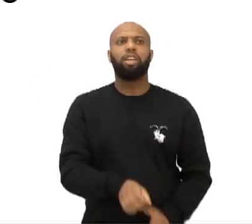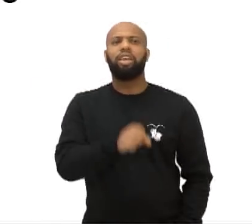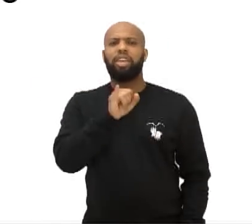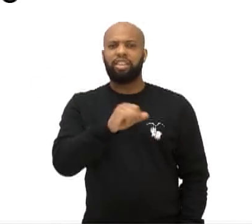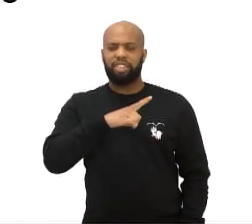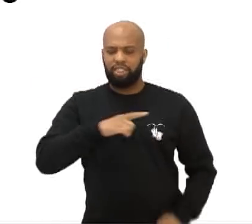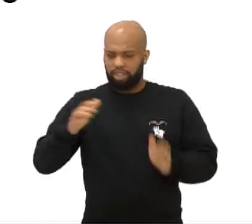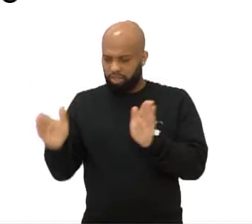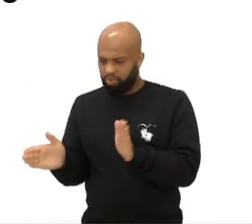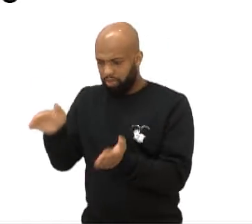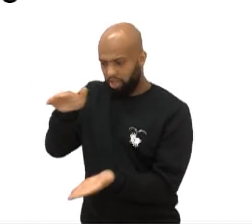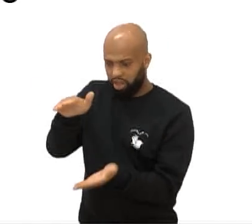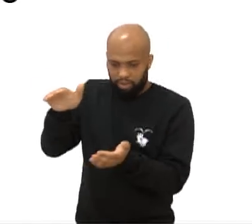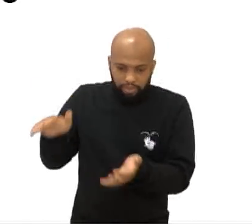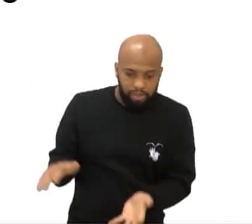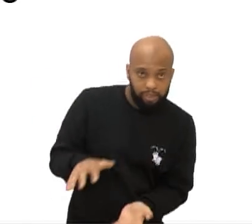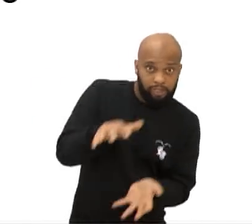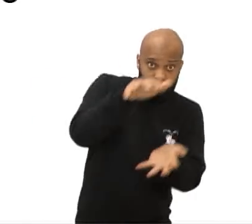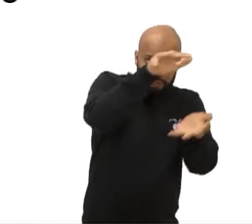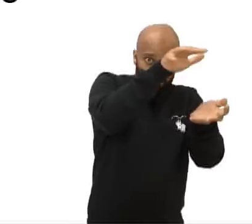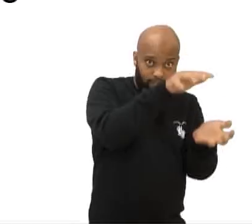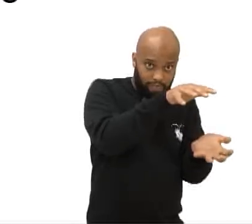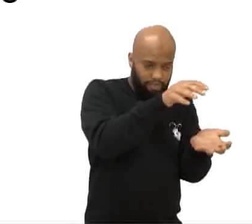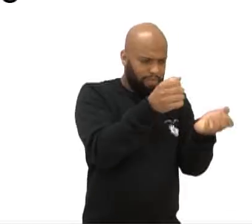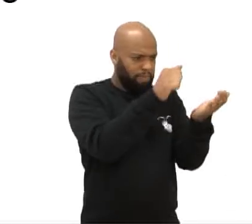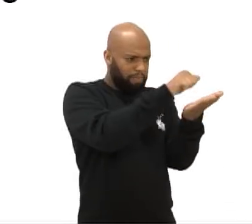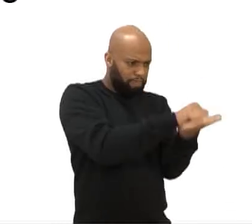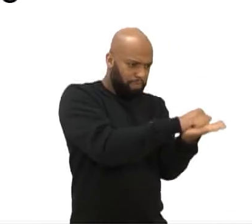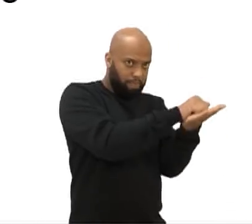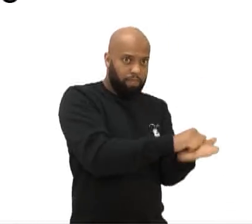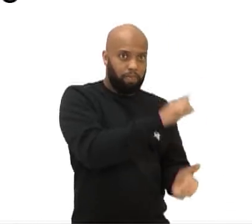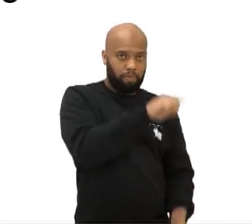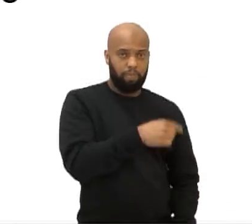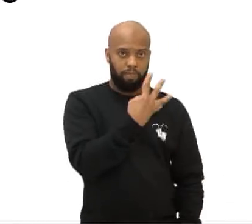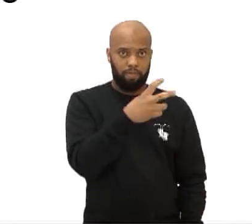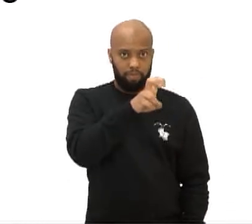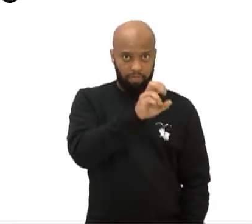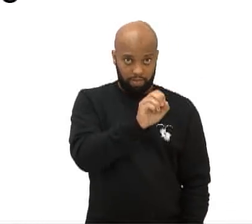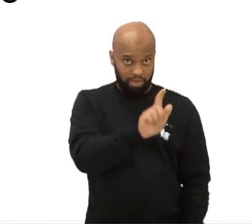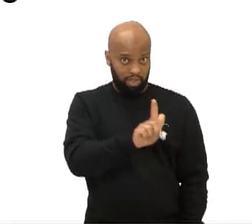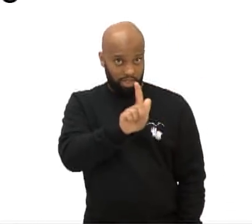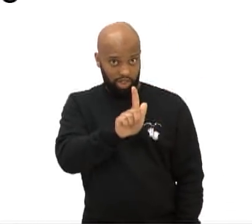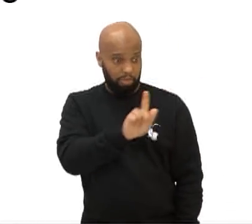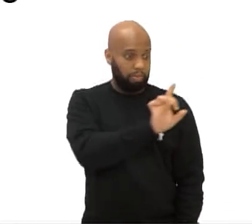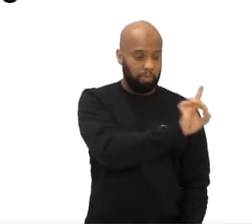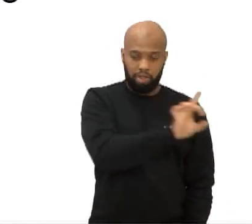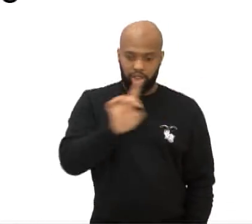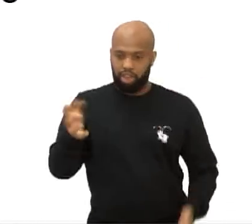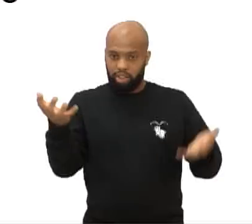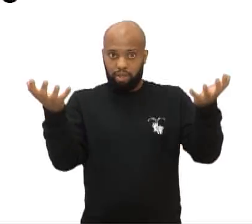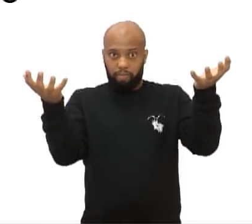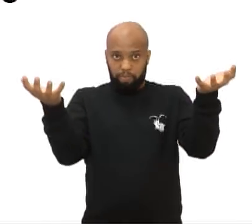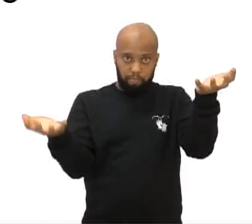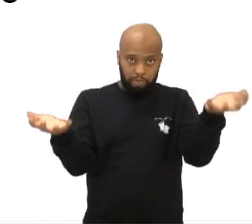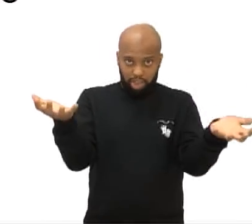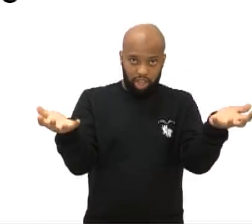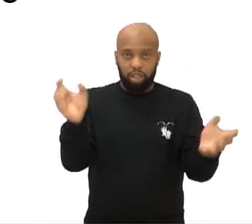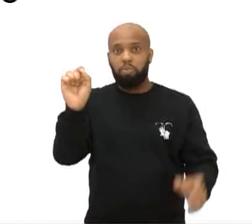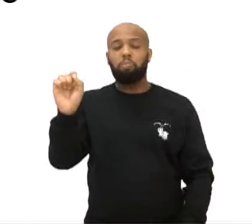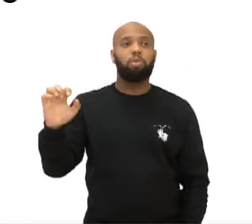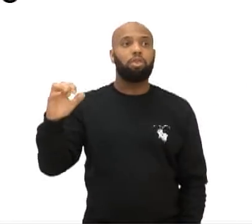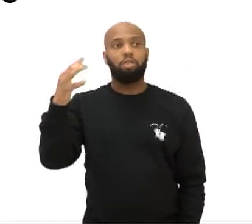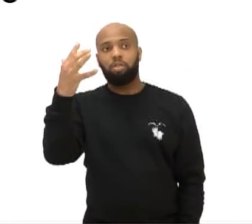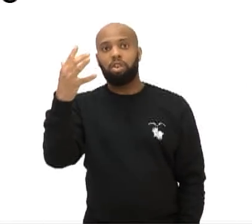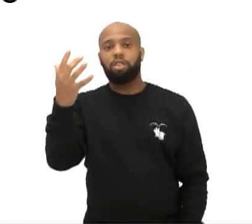for colocado mais uma caixa de 450 gramas em cada prato, o que